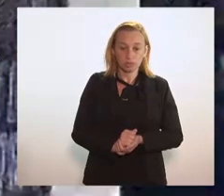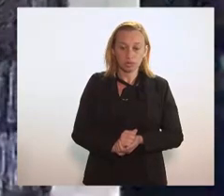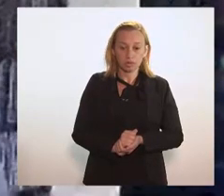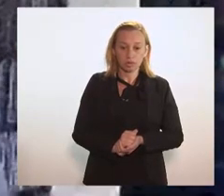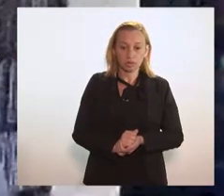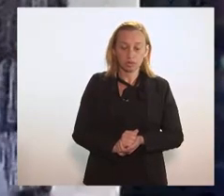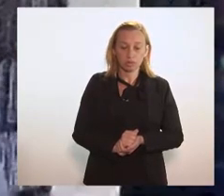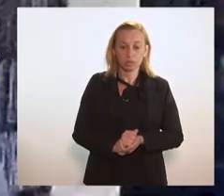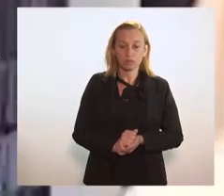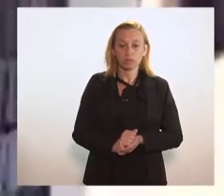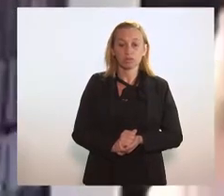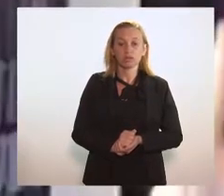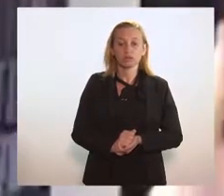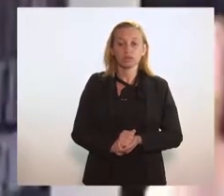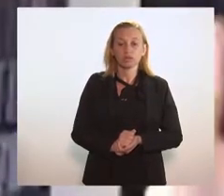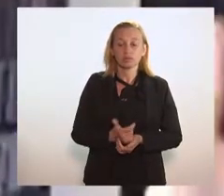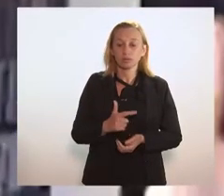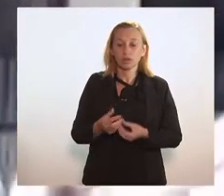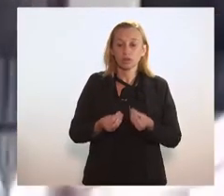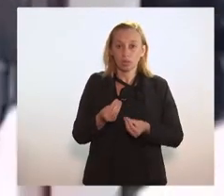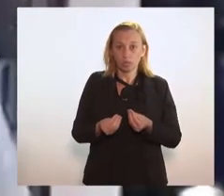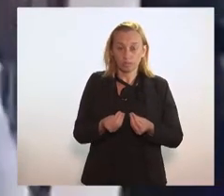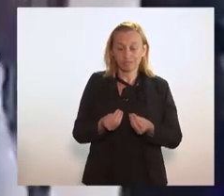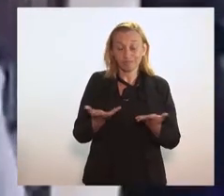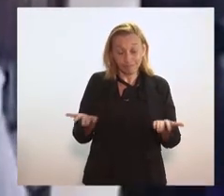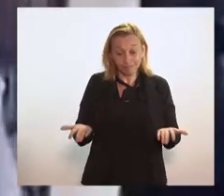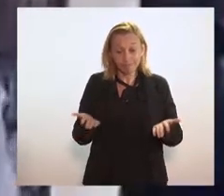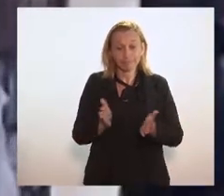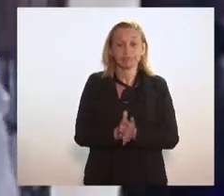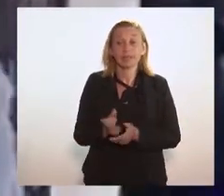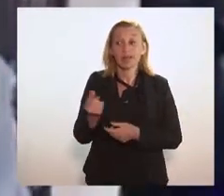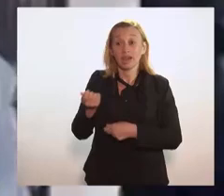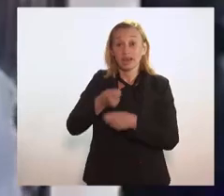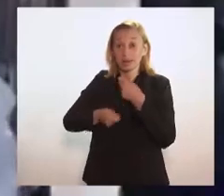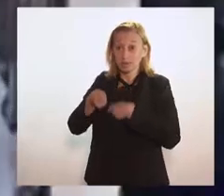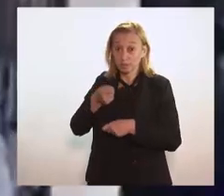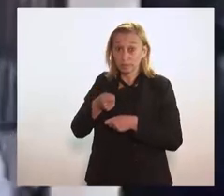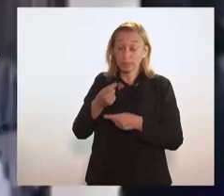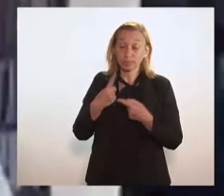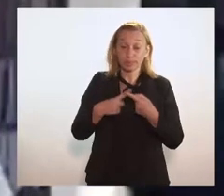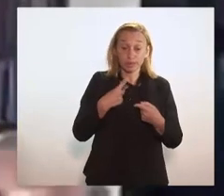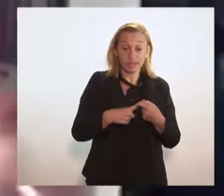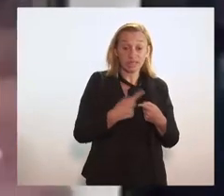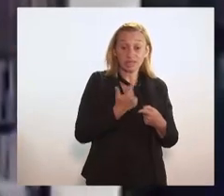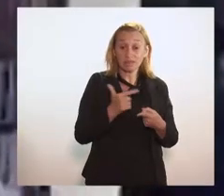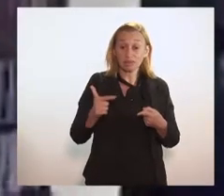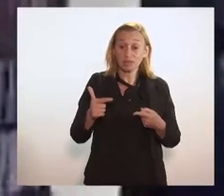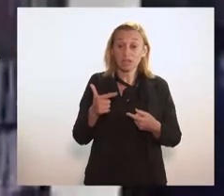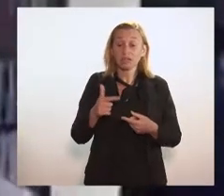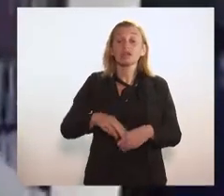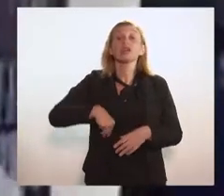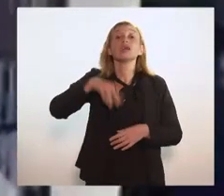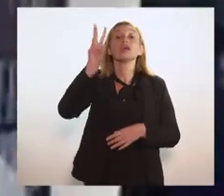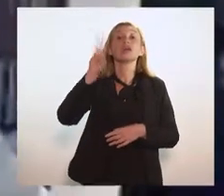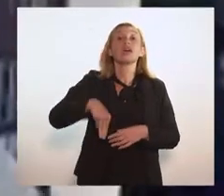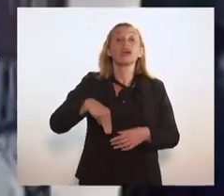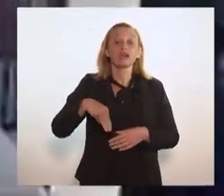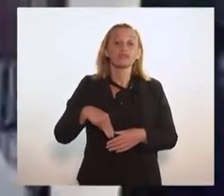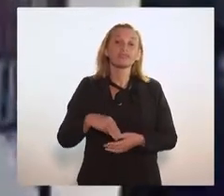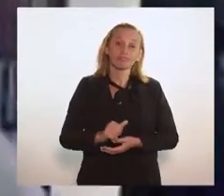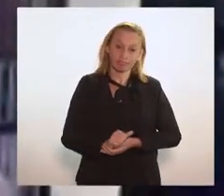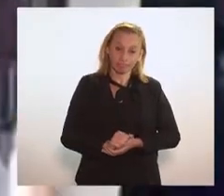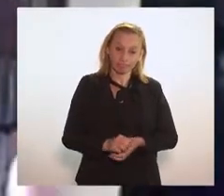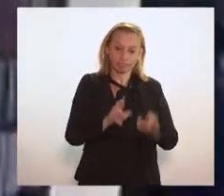inexiste. Então não adianta ter a economia, porque não tem quem